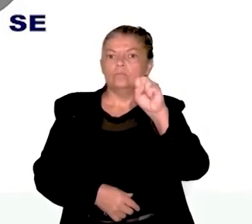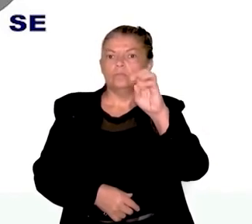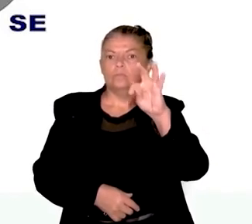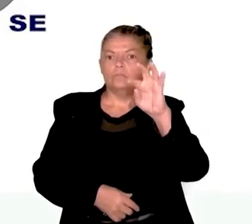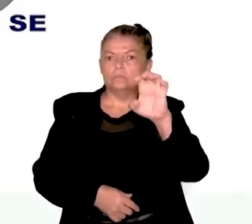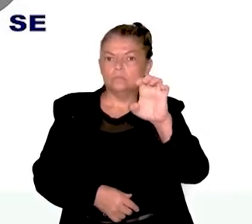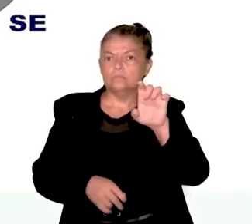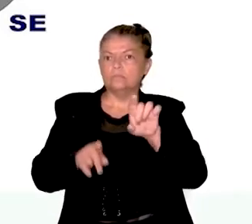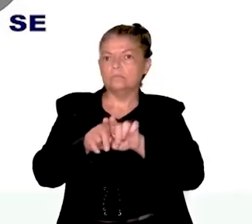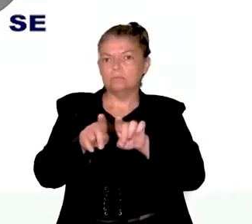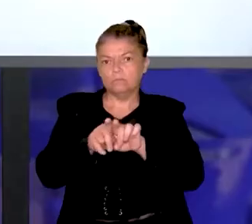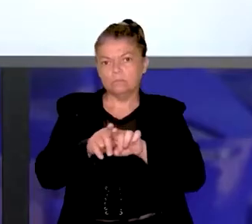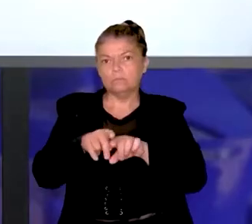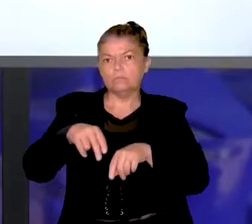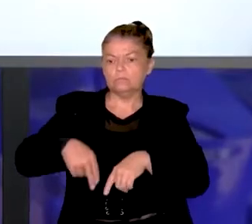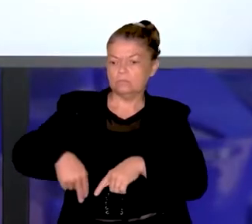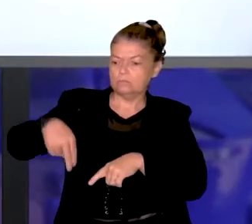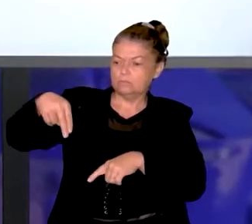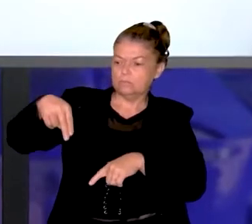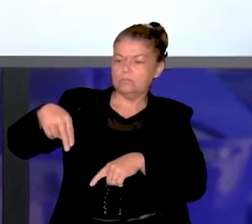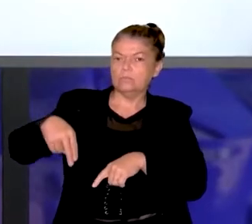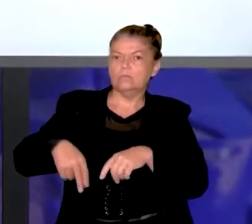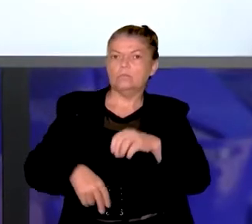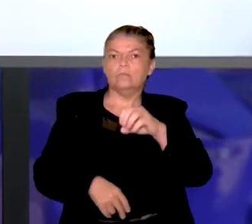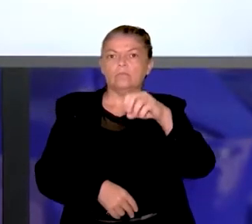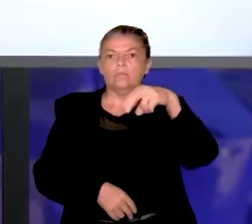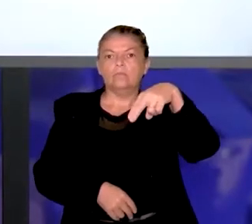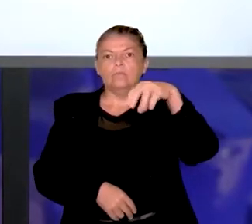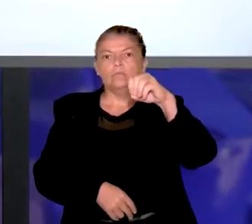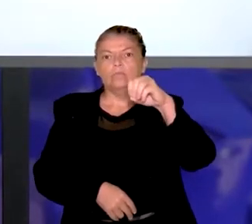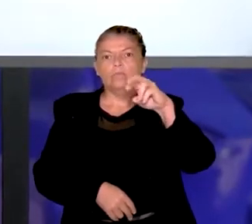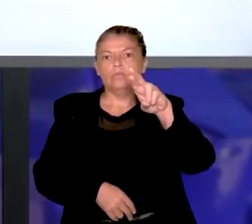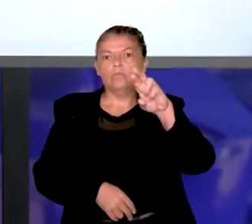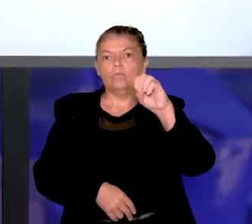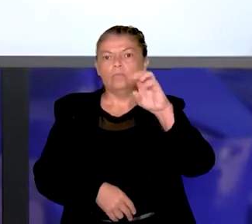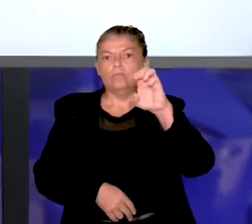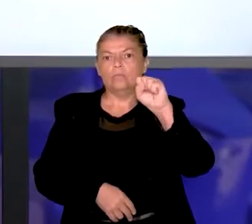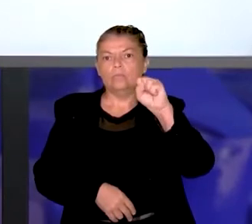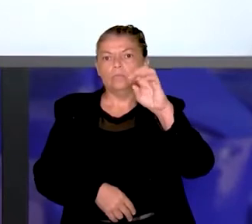colateral chamado noroeste. Então, as localizações utilizadas